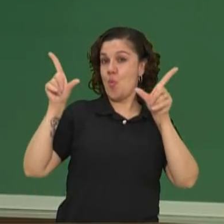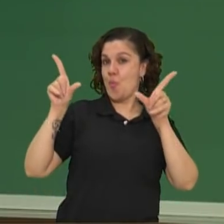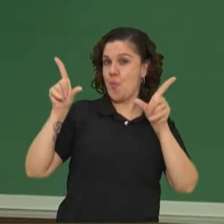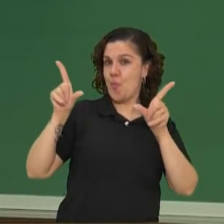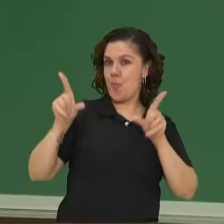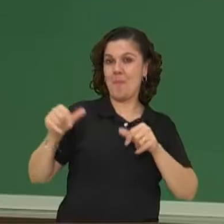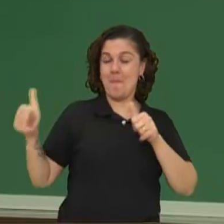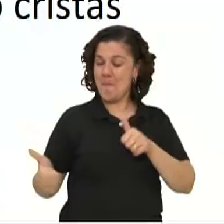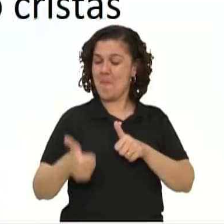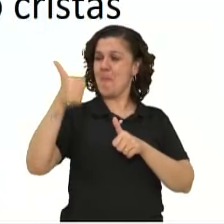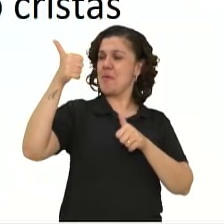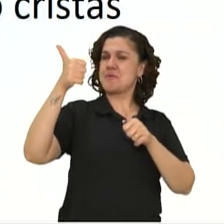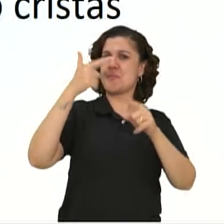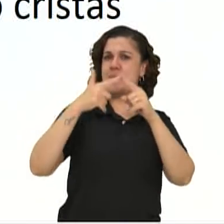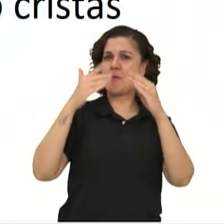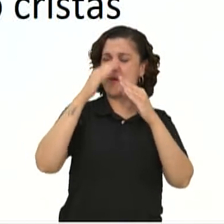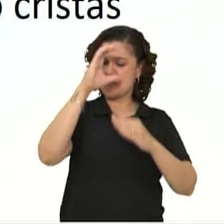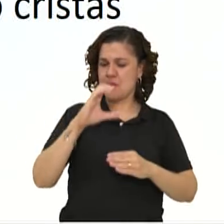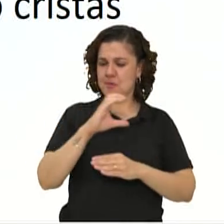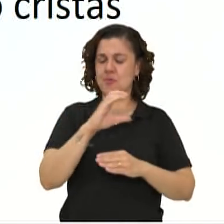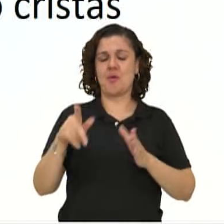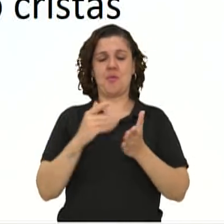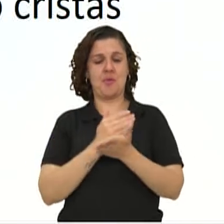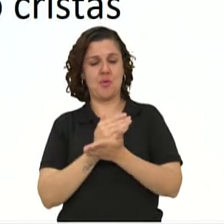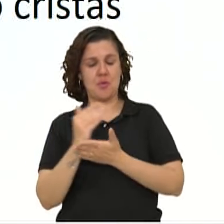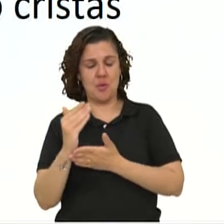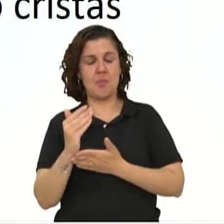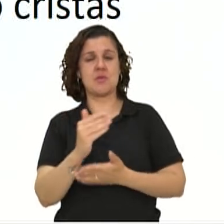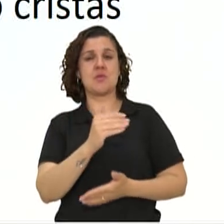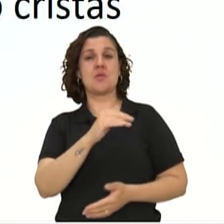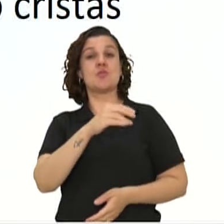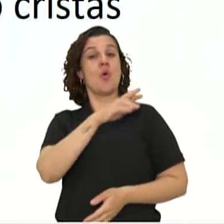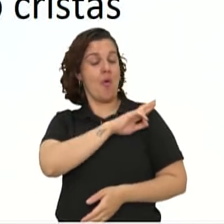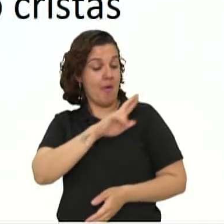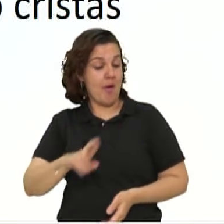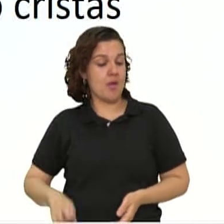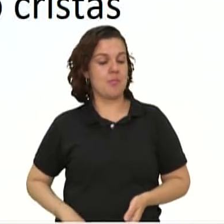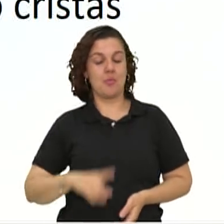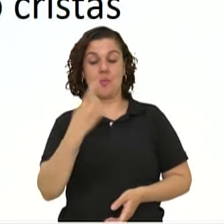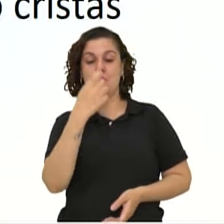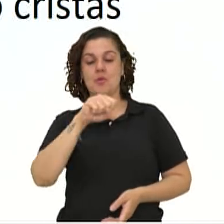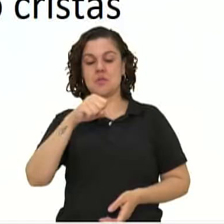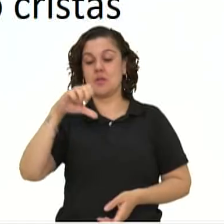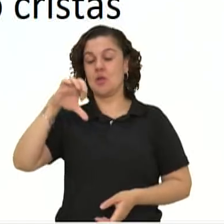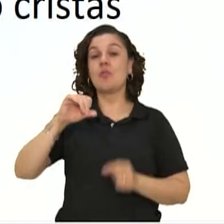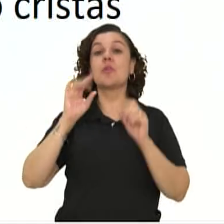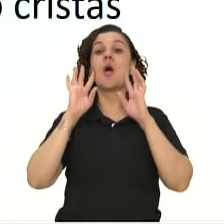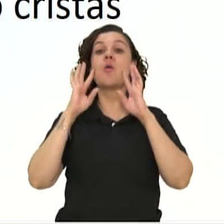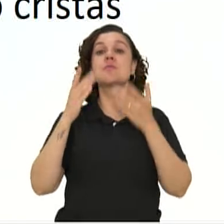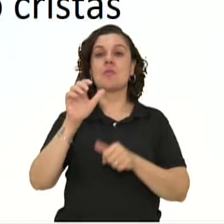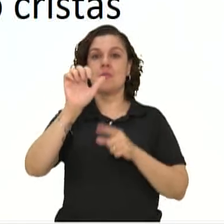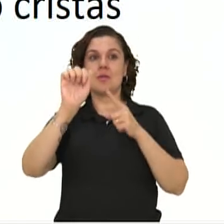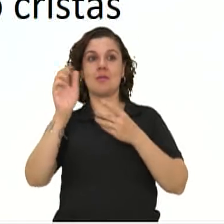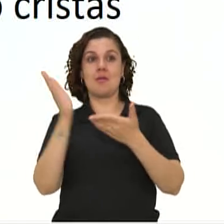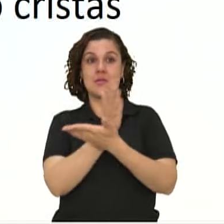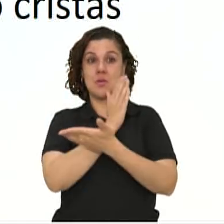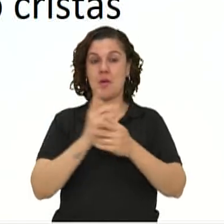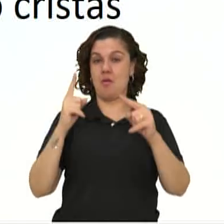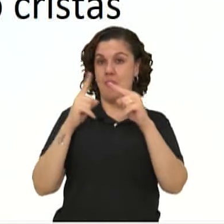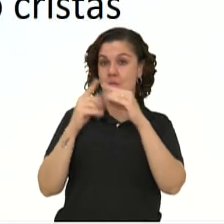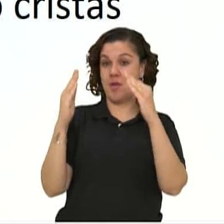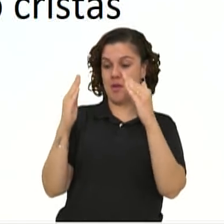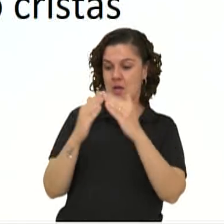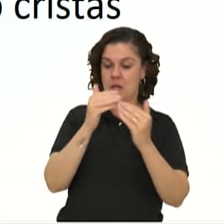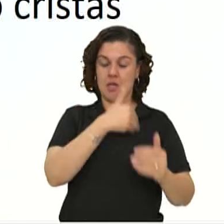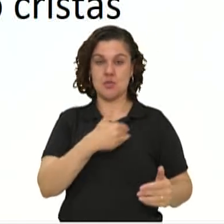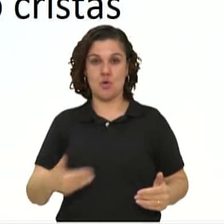hegemonia católica, através da proclamação da República em 1889, houve a separação da Igreja do Estado, letra